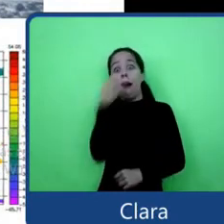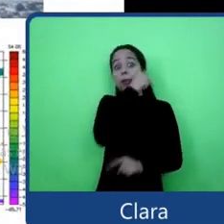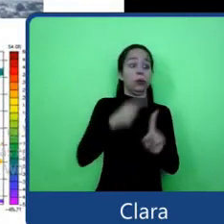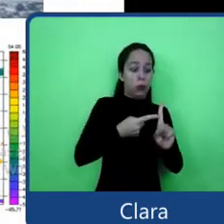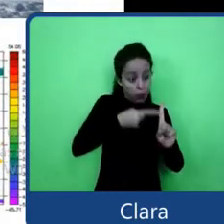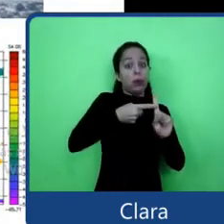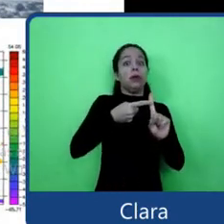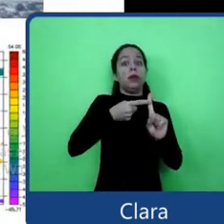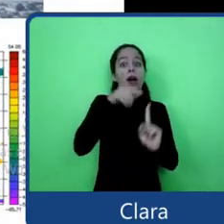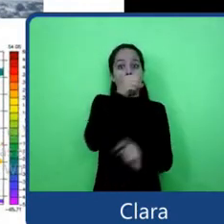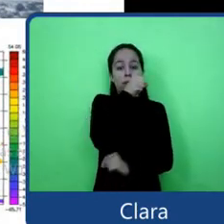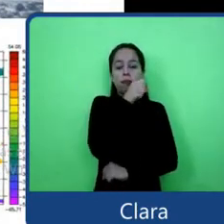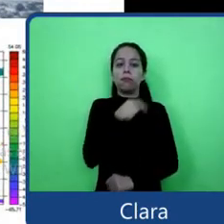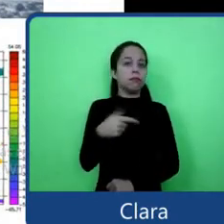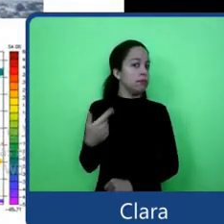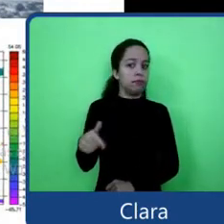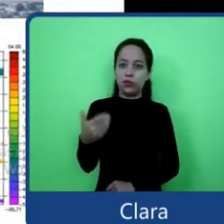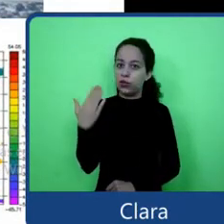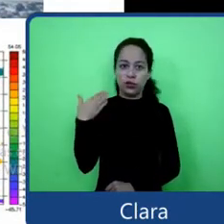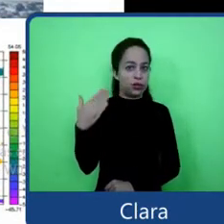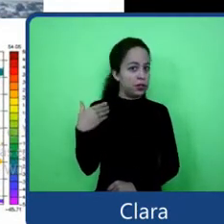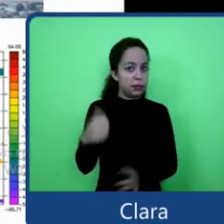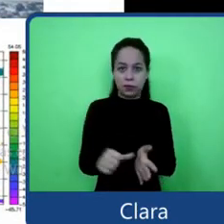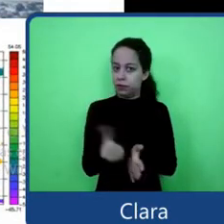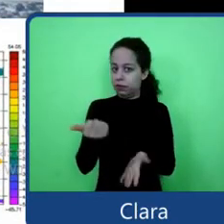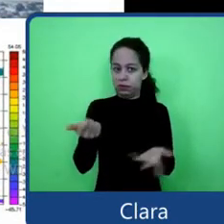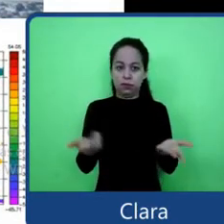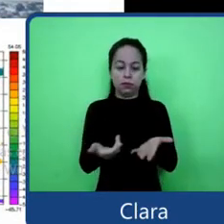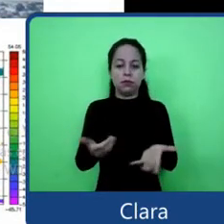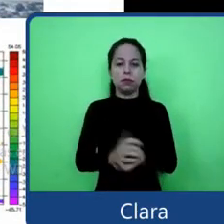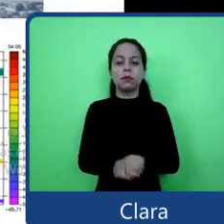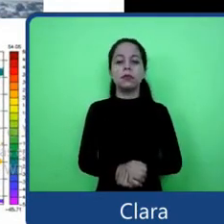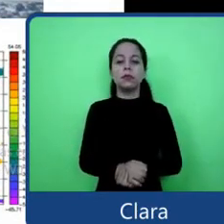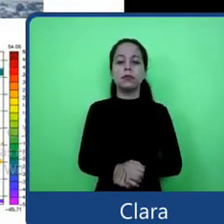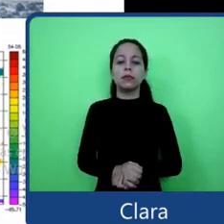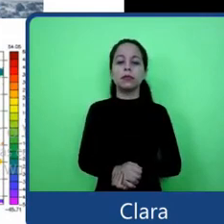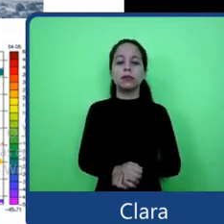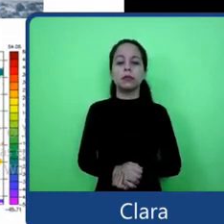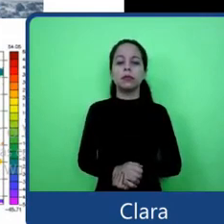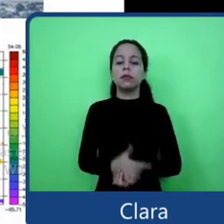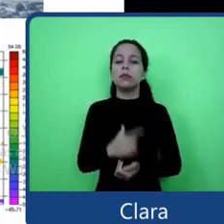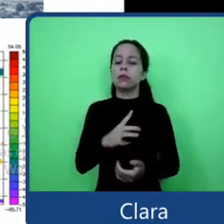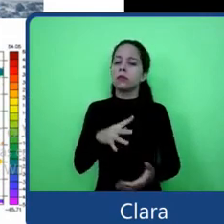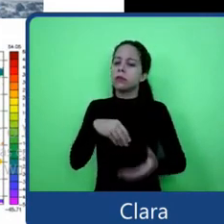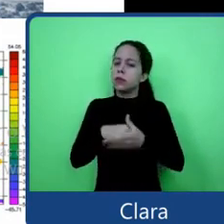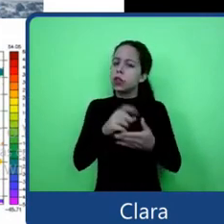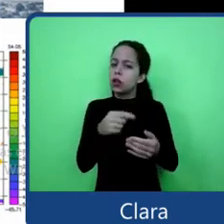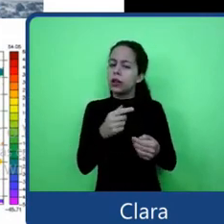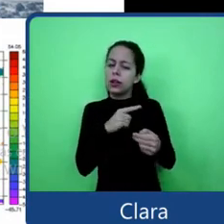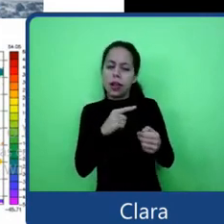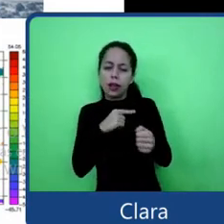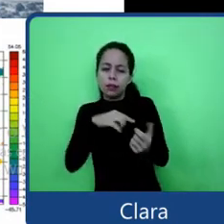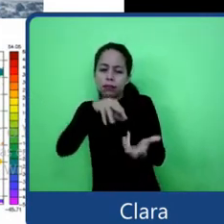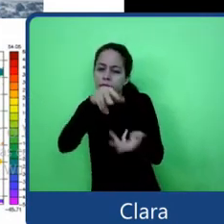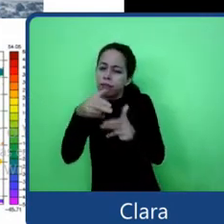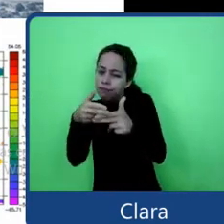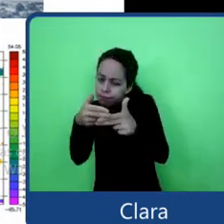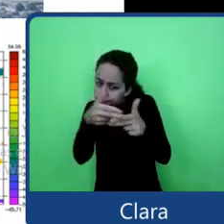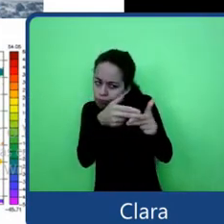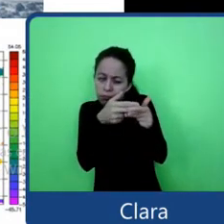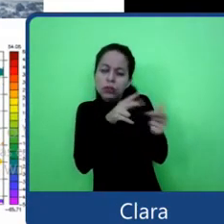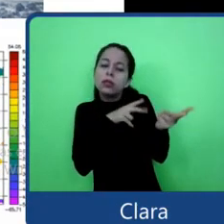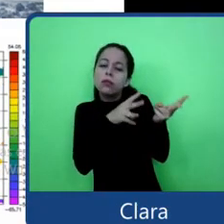Nós monitoramos a temperatura do planeta usando uma variedade de sensores, desenvolvimento tecnológico